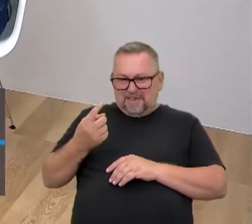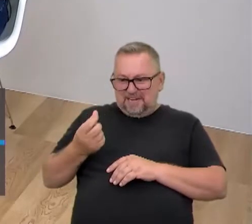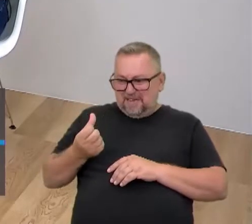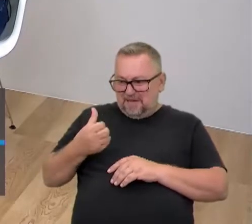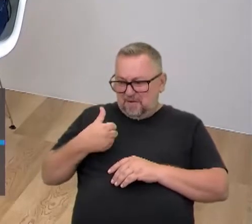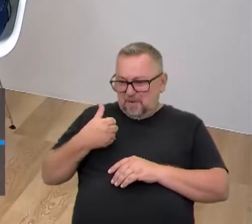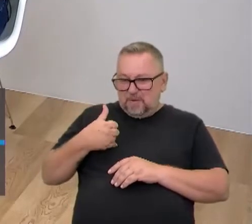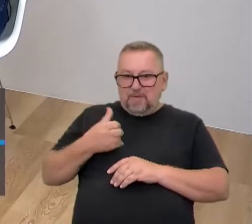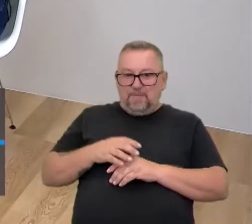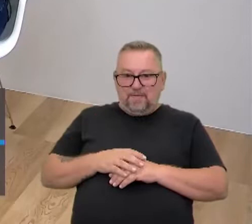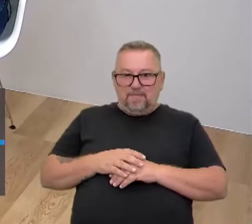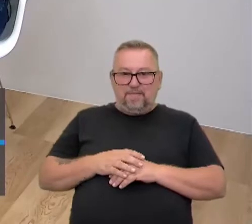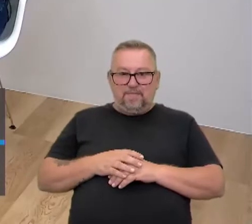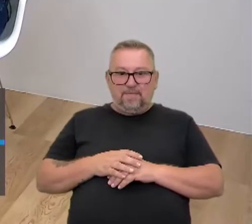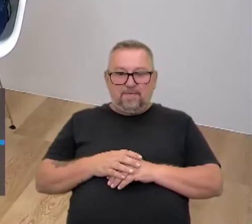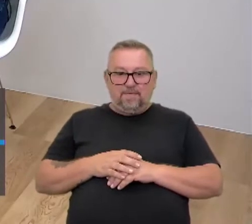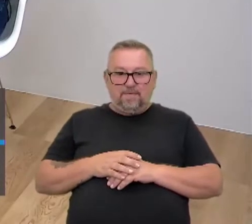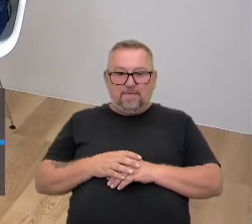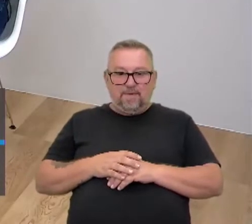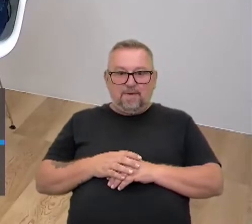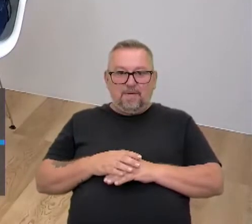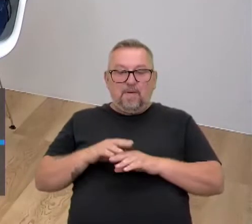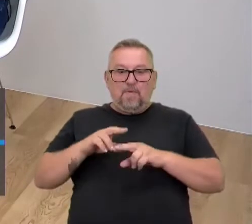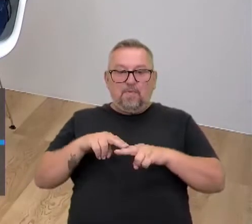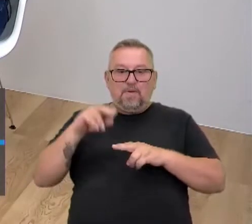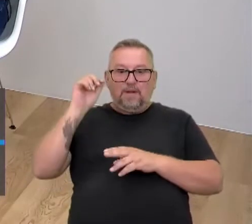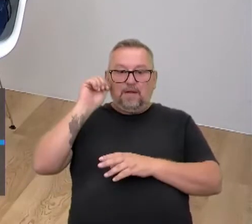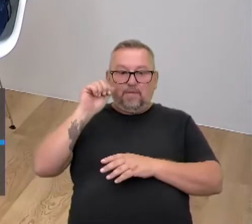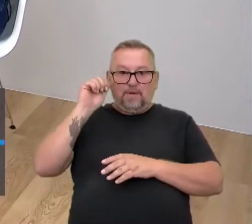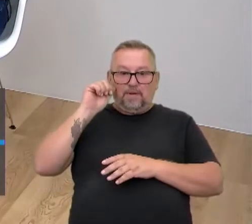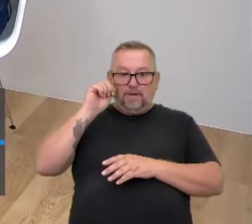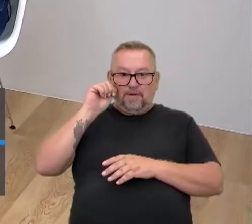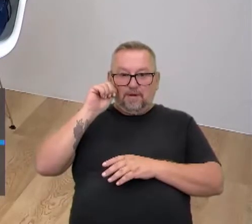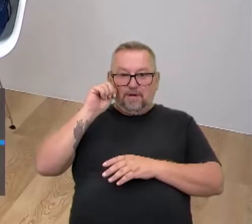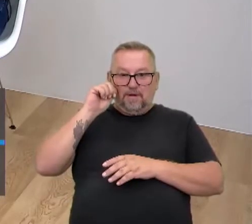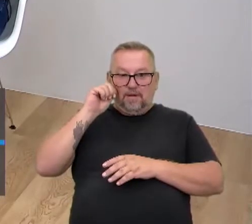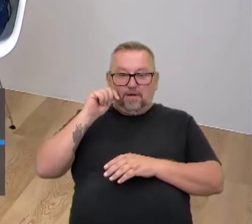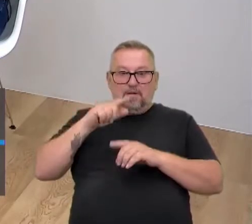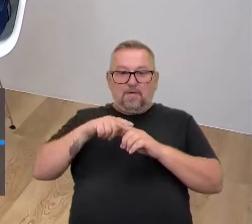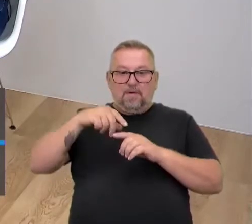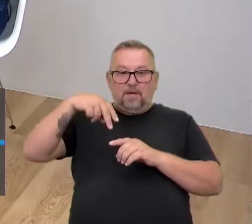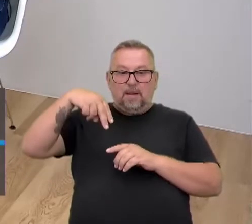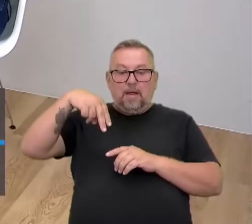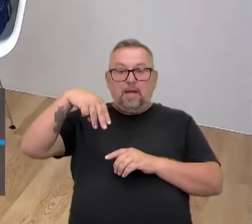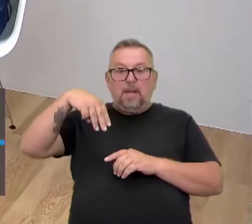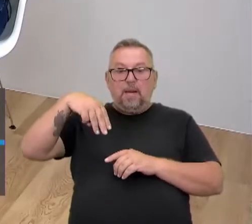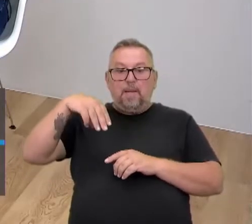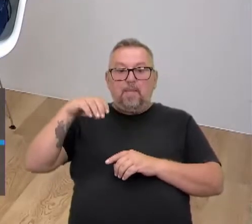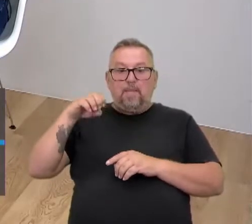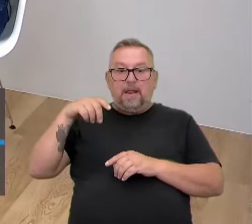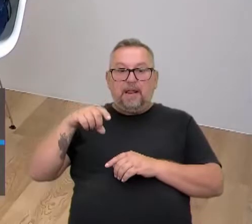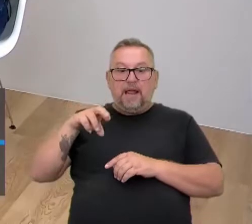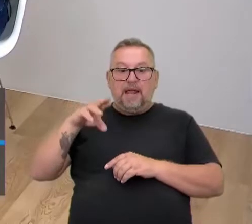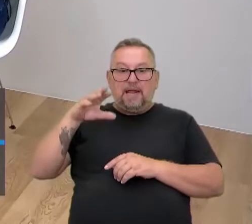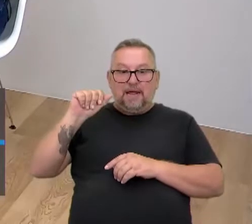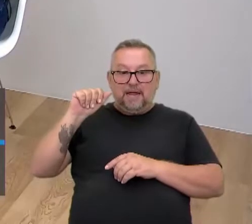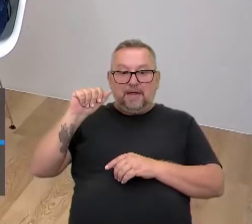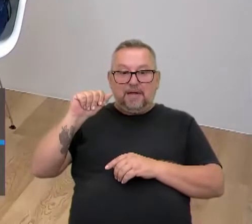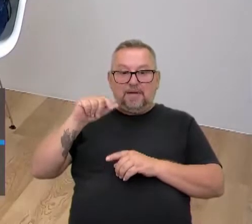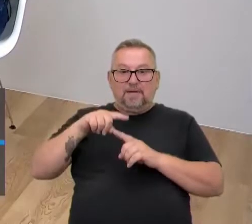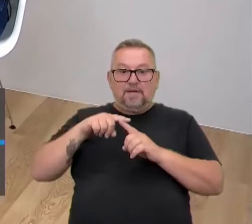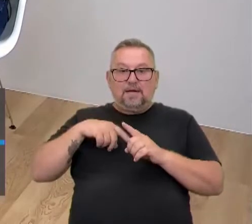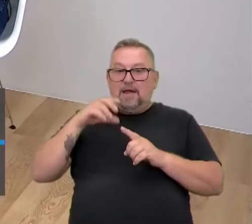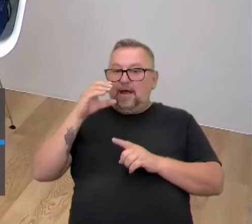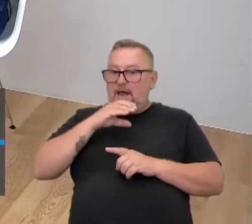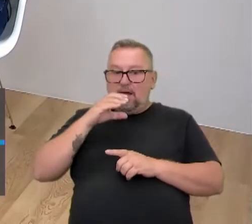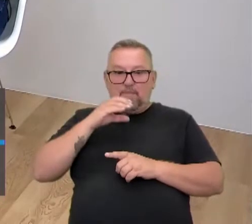era 16 anos. Era 16 anos. Por isso que as meninas passavam pela menarca tão jovens, porque elas tinham que procriar rápido,